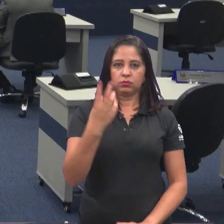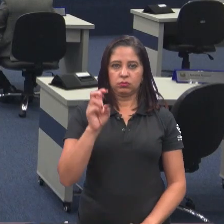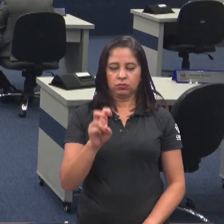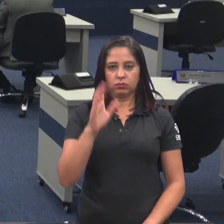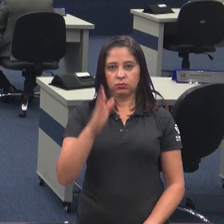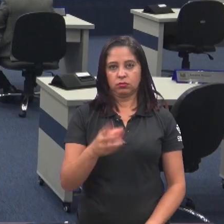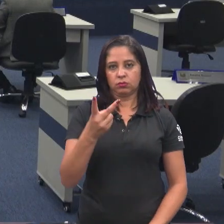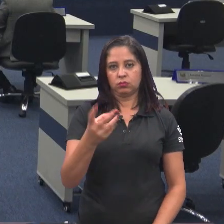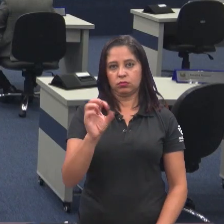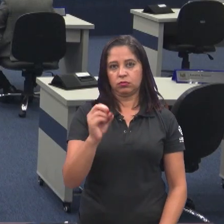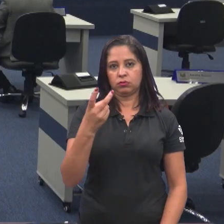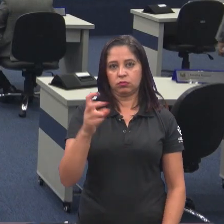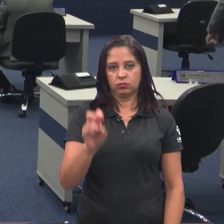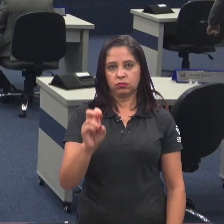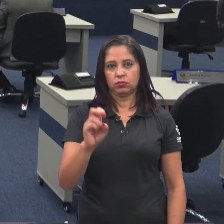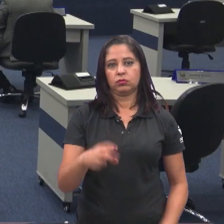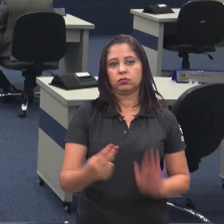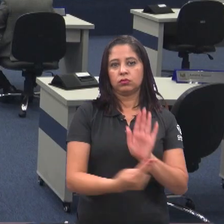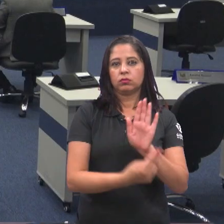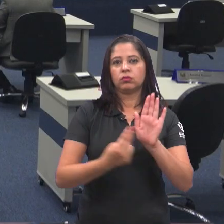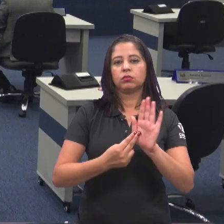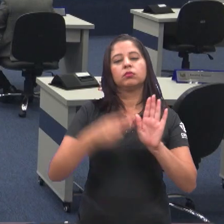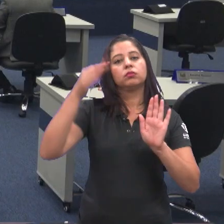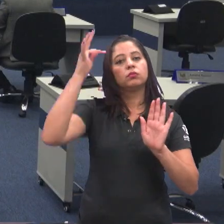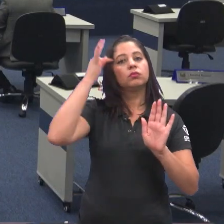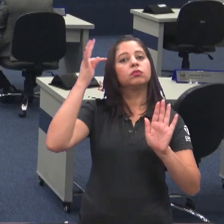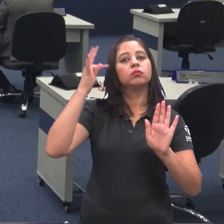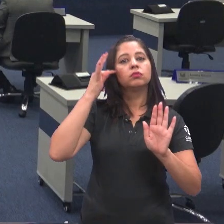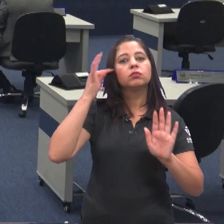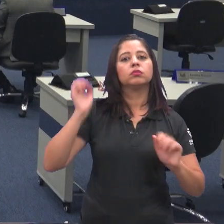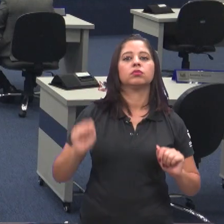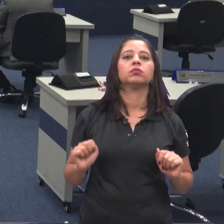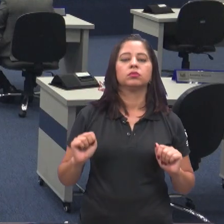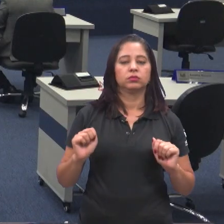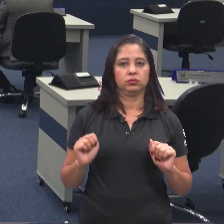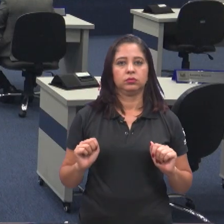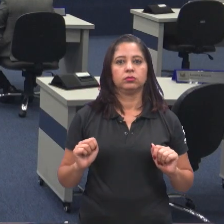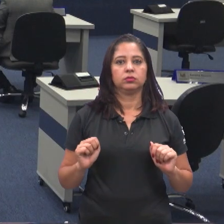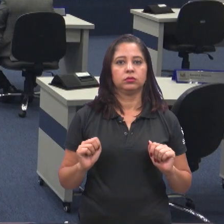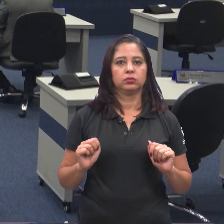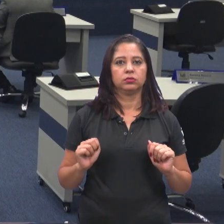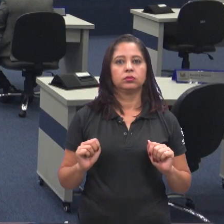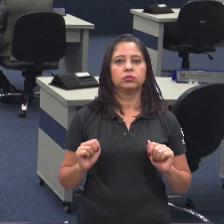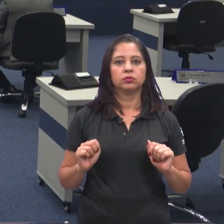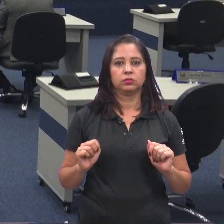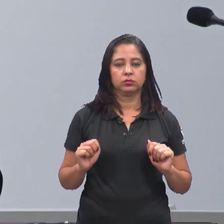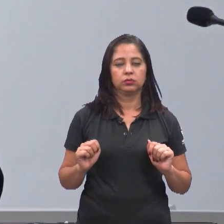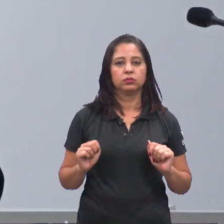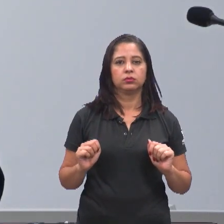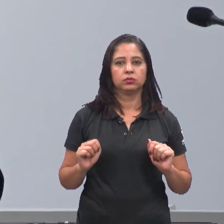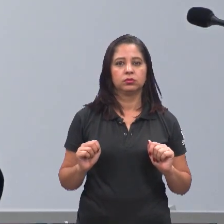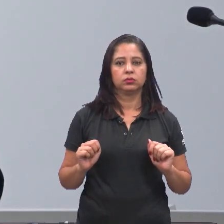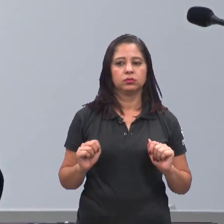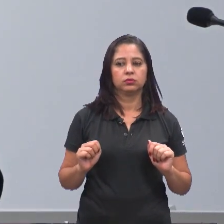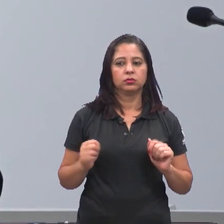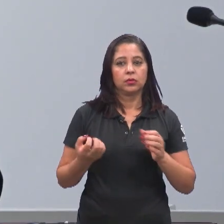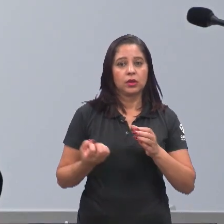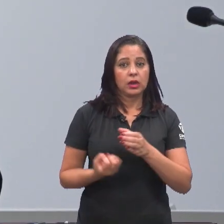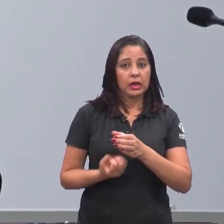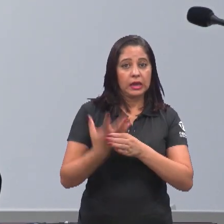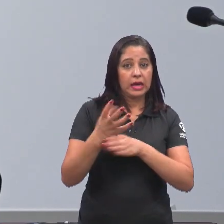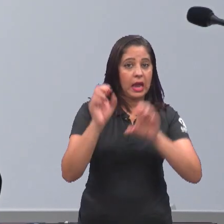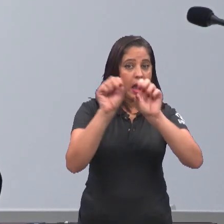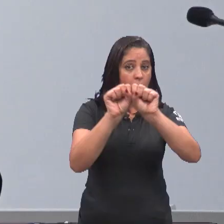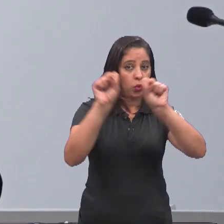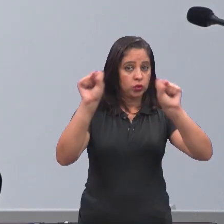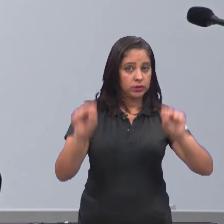145/2025. Autoria vereador Tomás Henrique. Cria o sistema de alerta Amber de nível